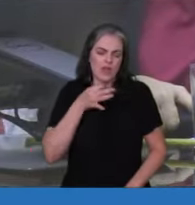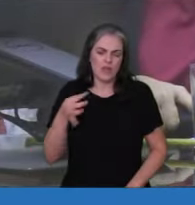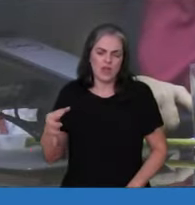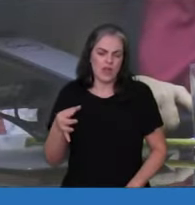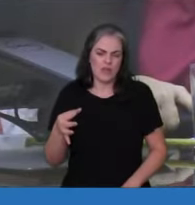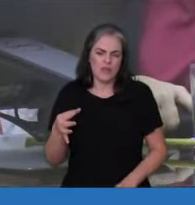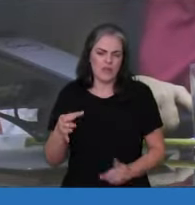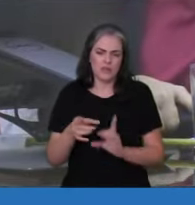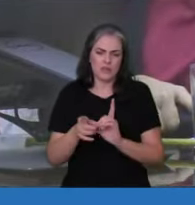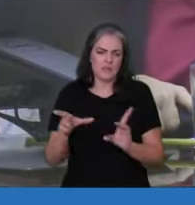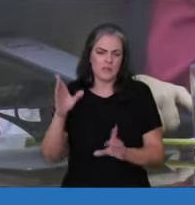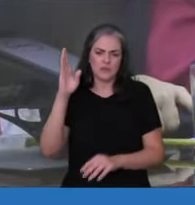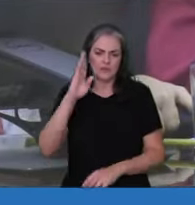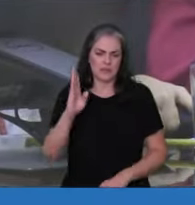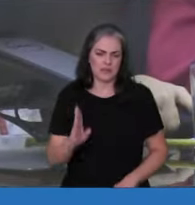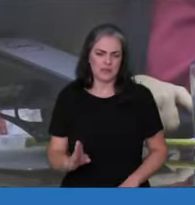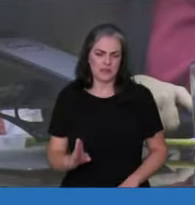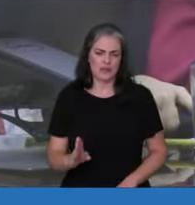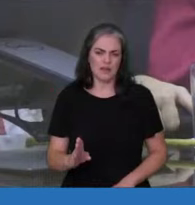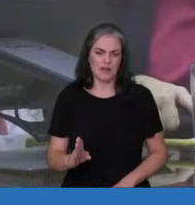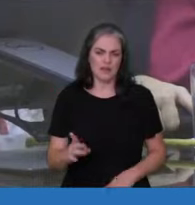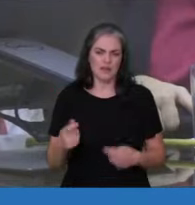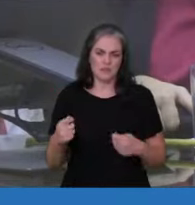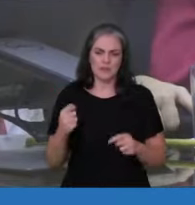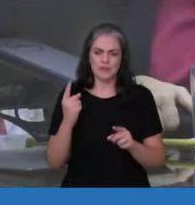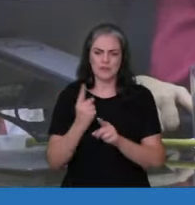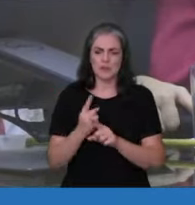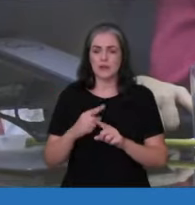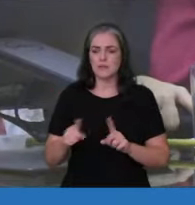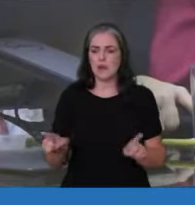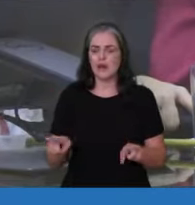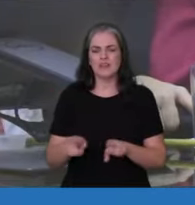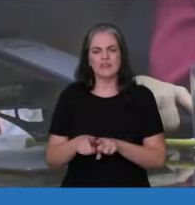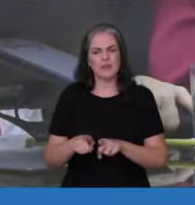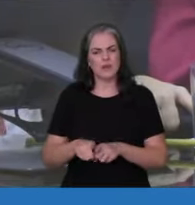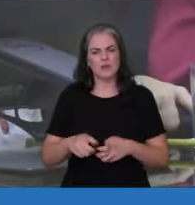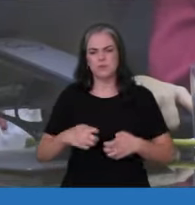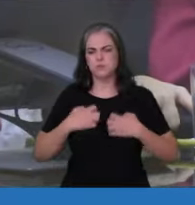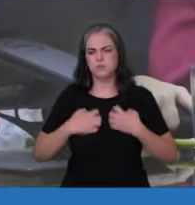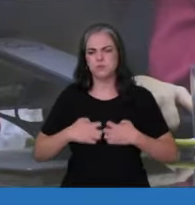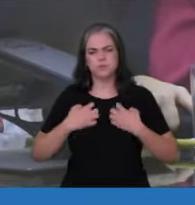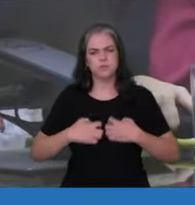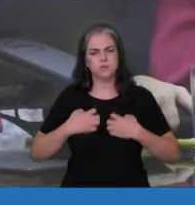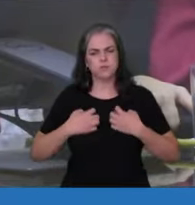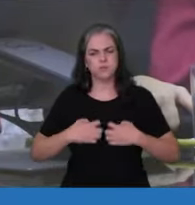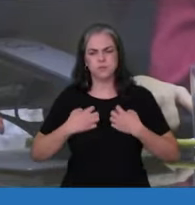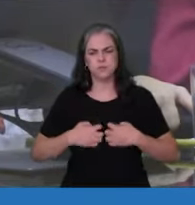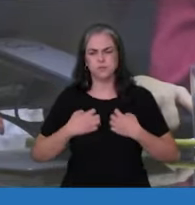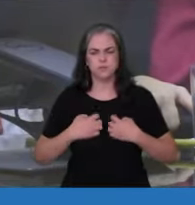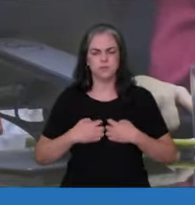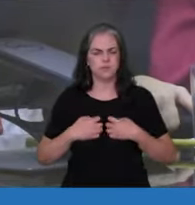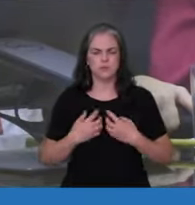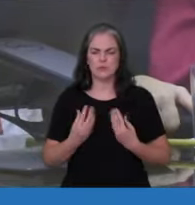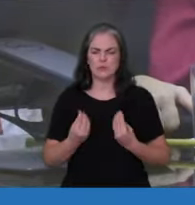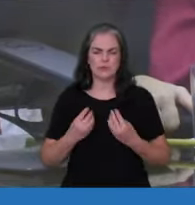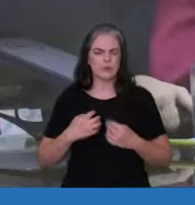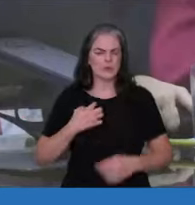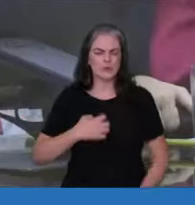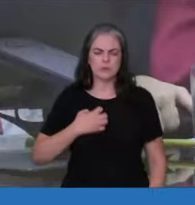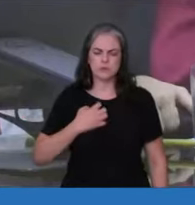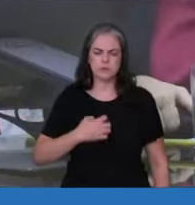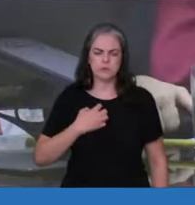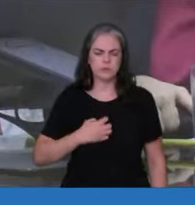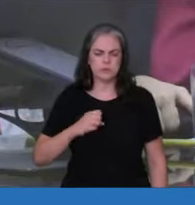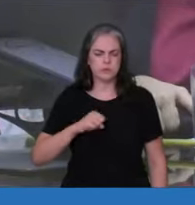seja esclarecido, ao mesmo tempo, muita revolta. Muita revolta. Há 6 anos, a